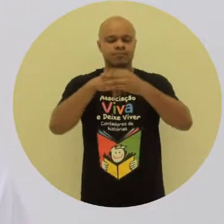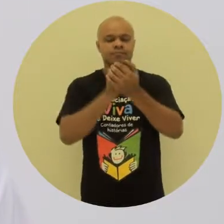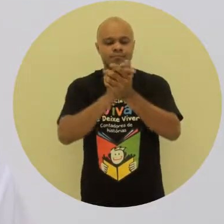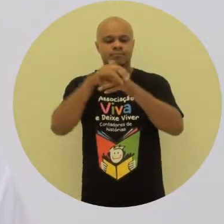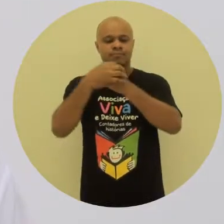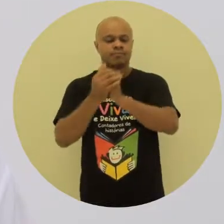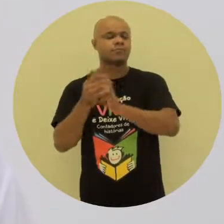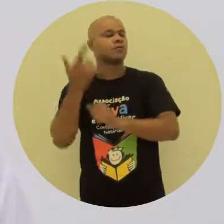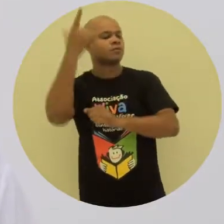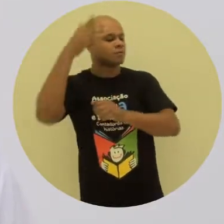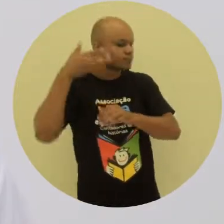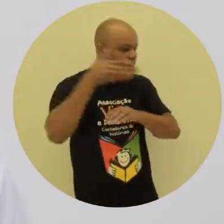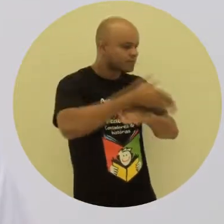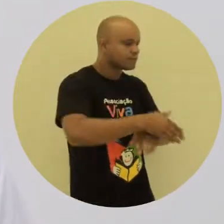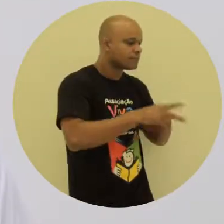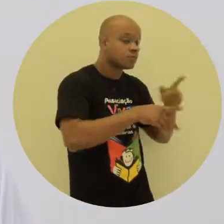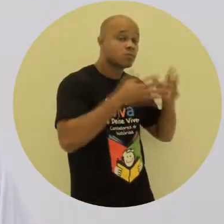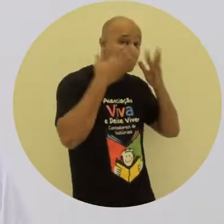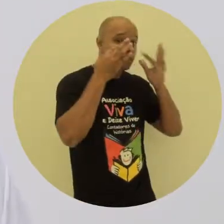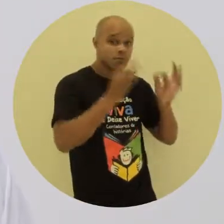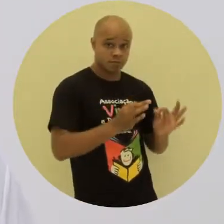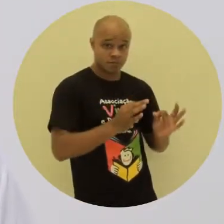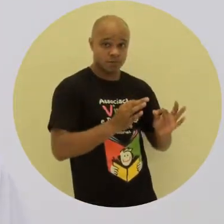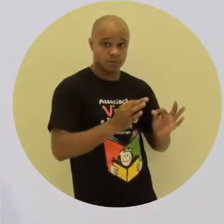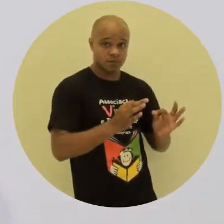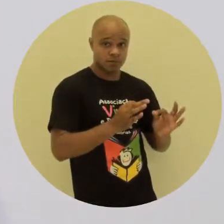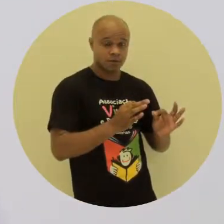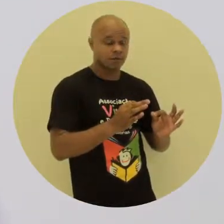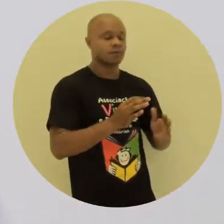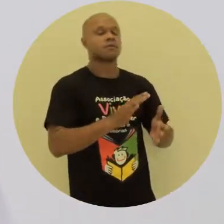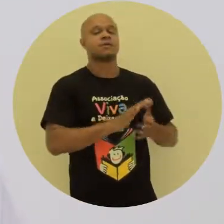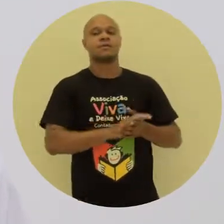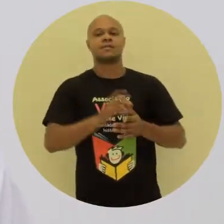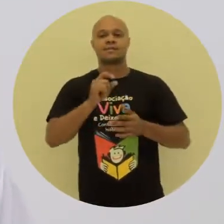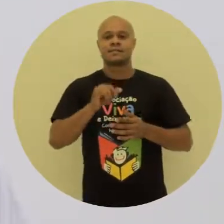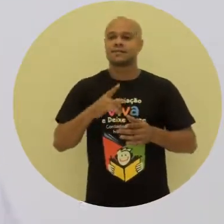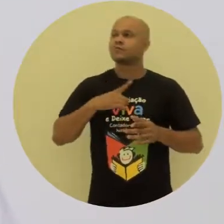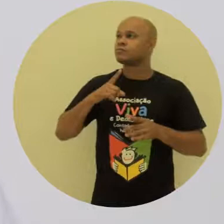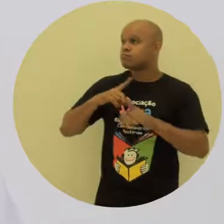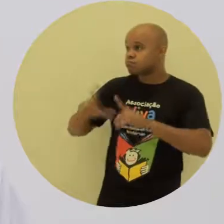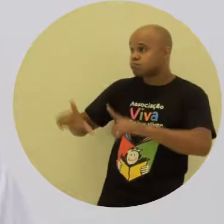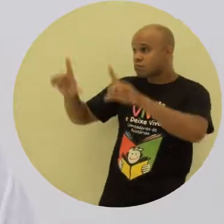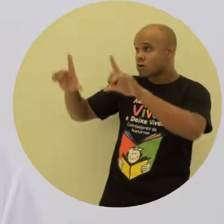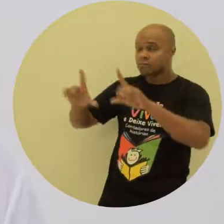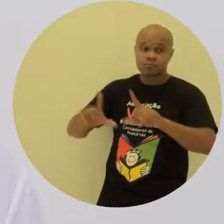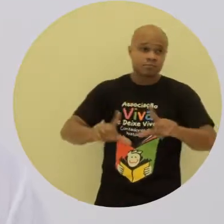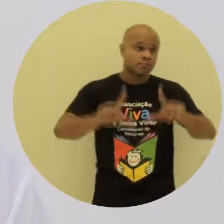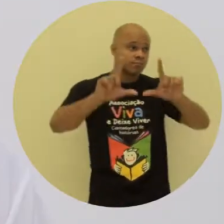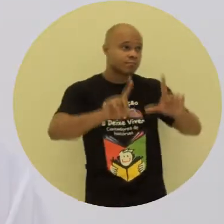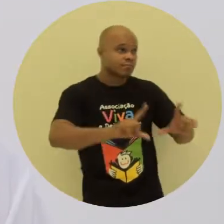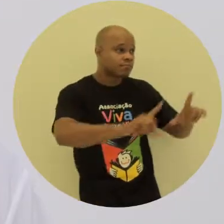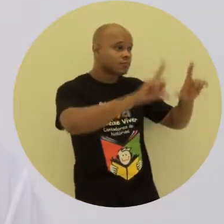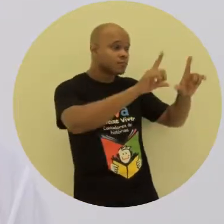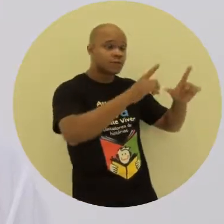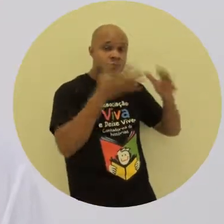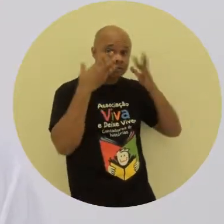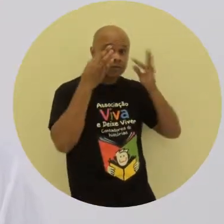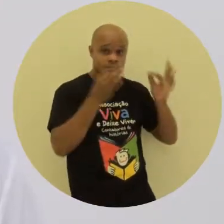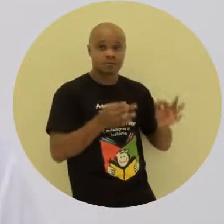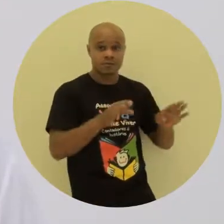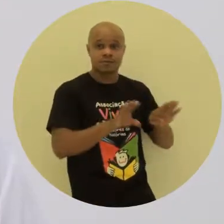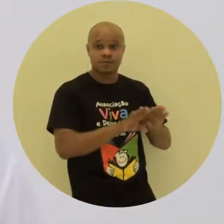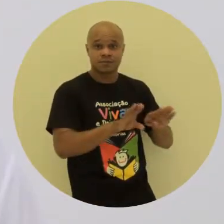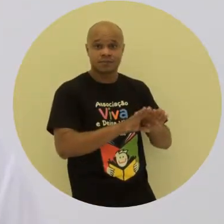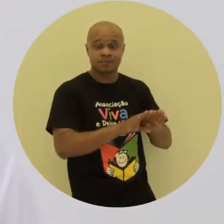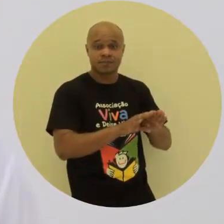as mãos. Nós temos que estar atento também a todos os sinalizadores que um hospital pode oferecer para a gente. Quanto